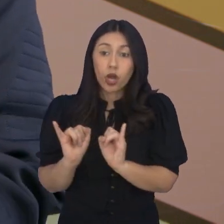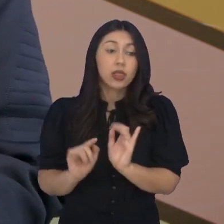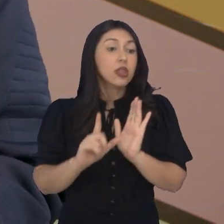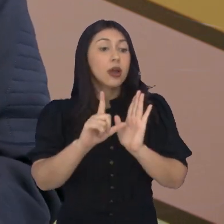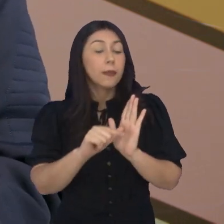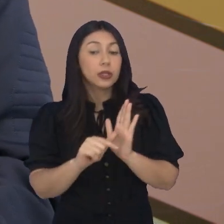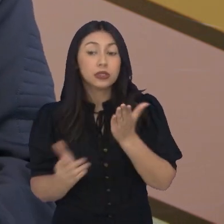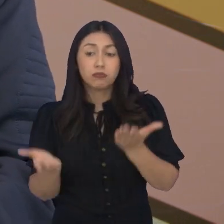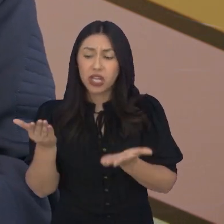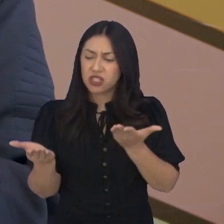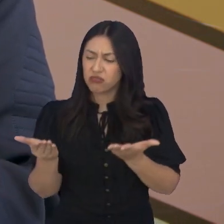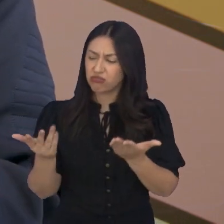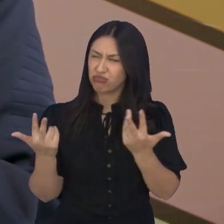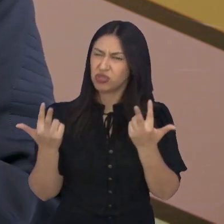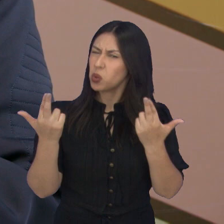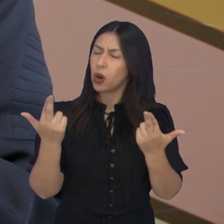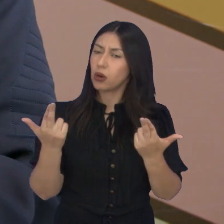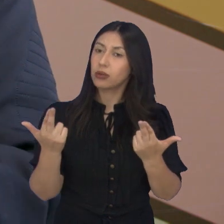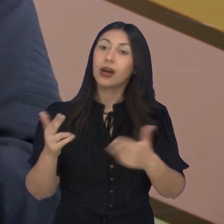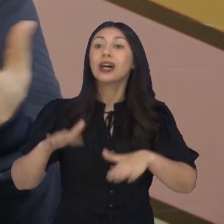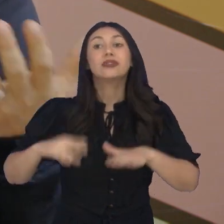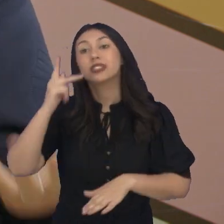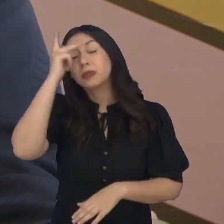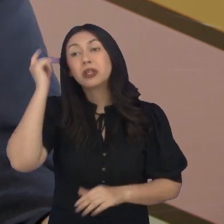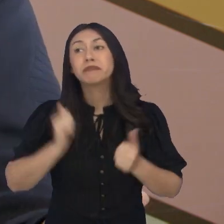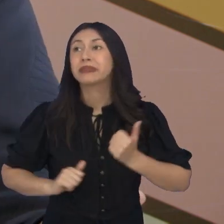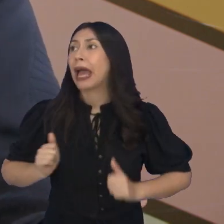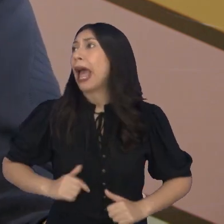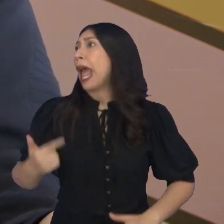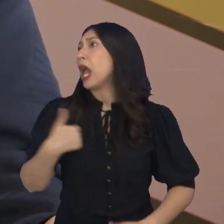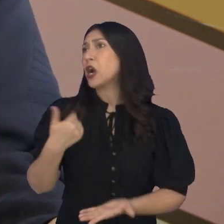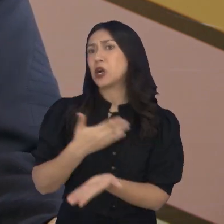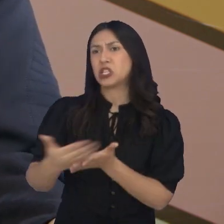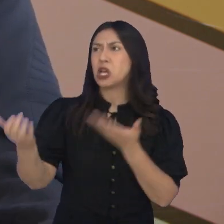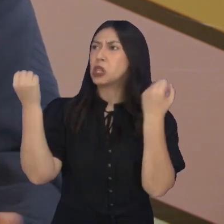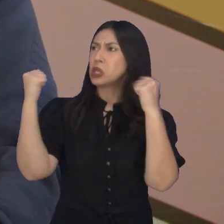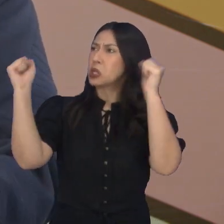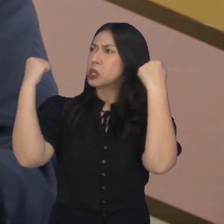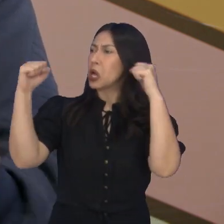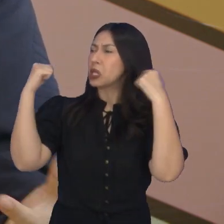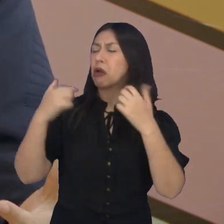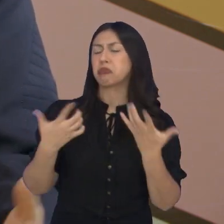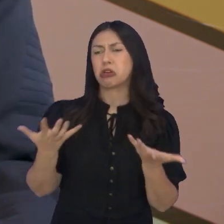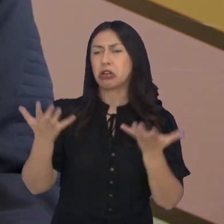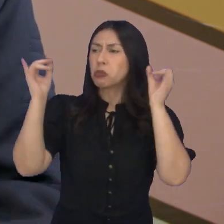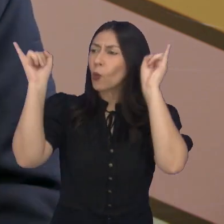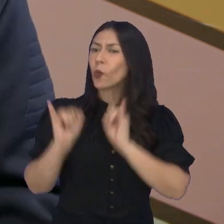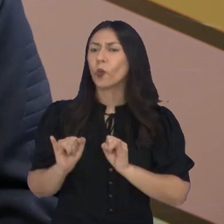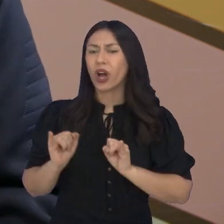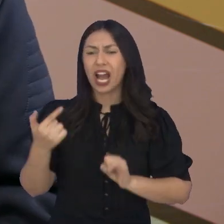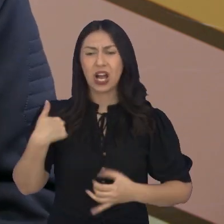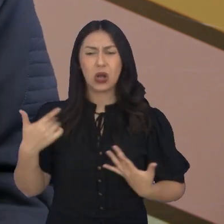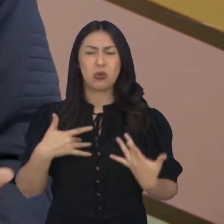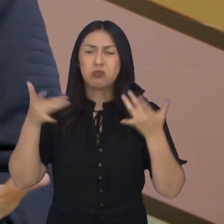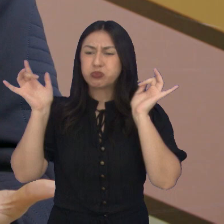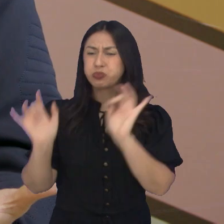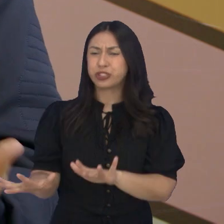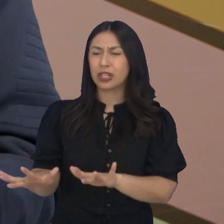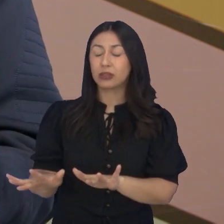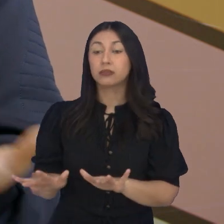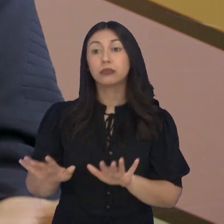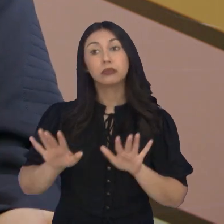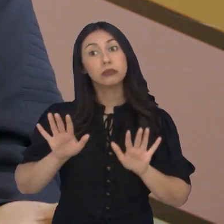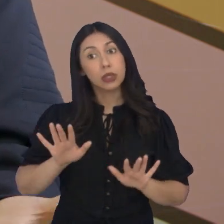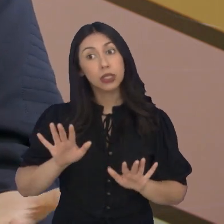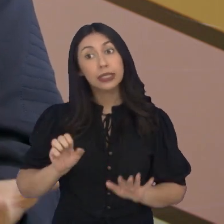depois e está igual. A pessoa ansiosa vai falar, eu comecei a treinar porque eu queria emagrecer, não perdi nada, vou parar. Mas, na verdade,